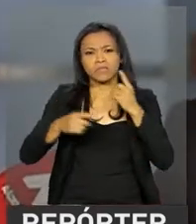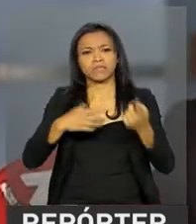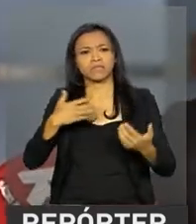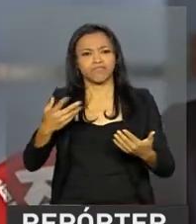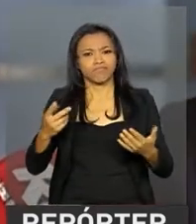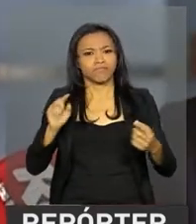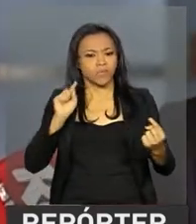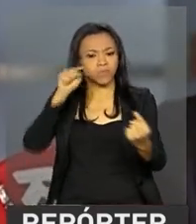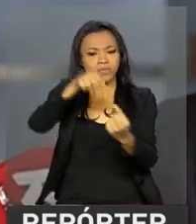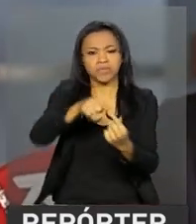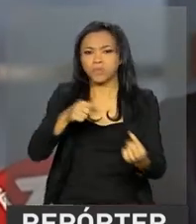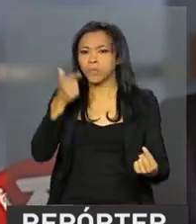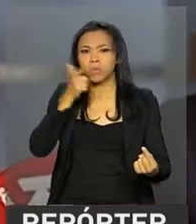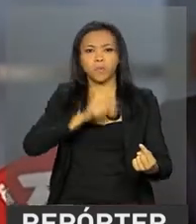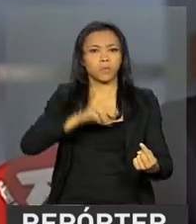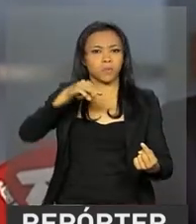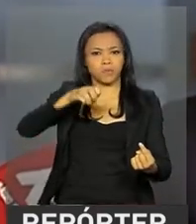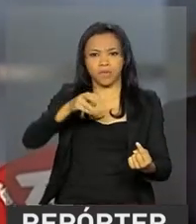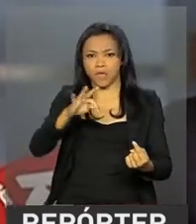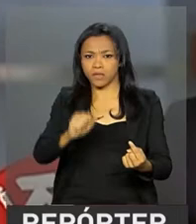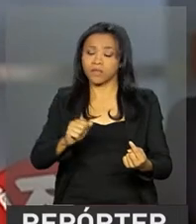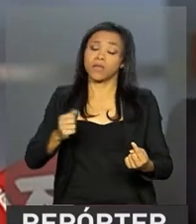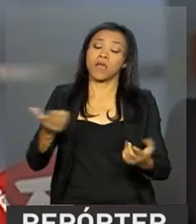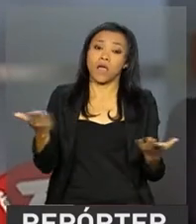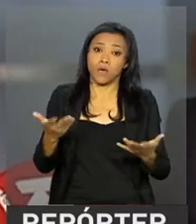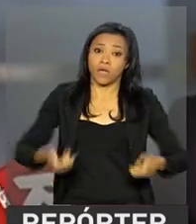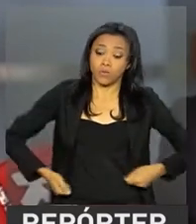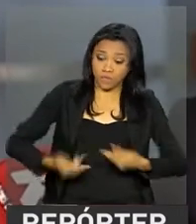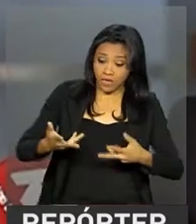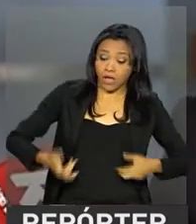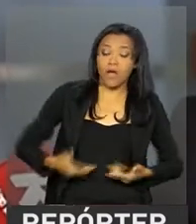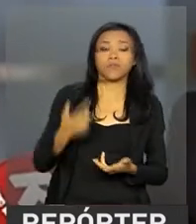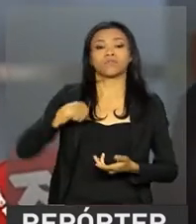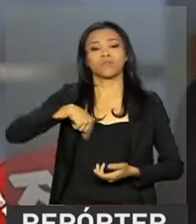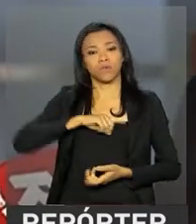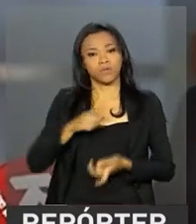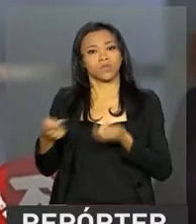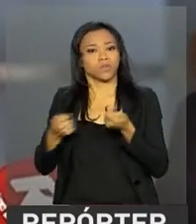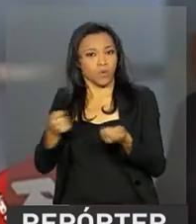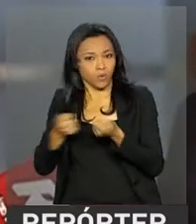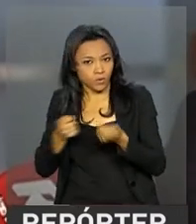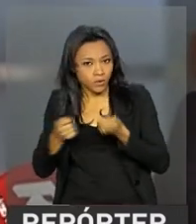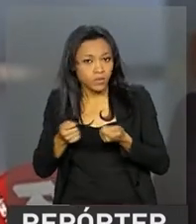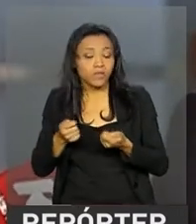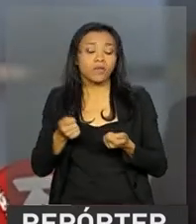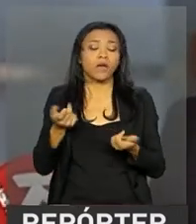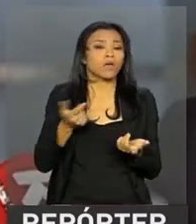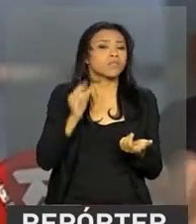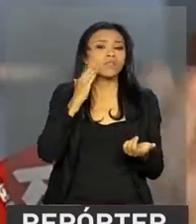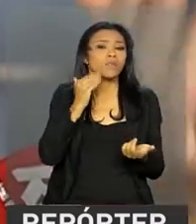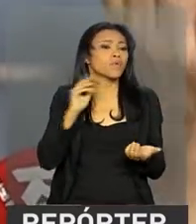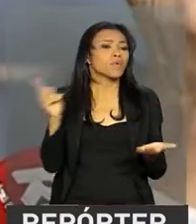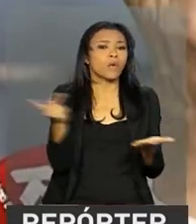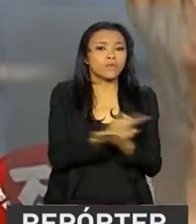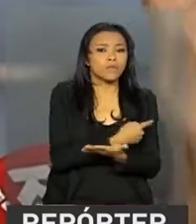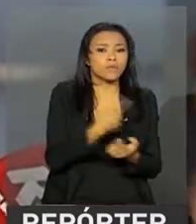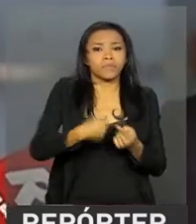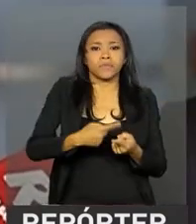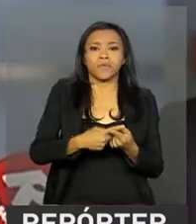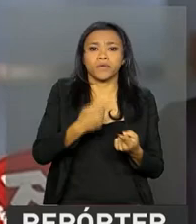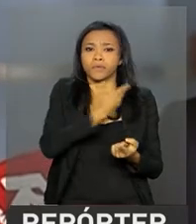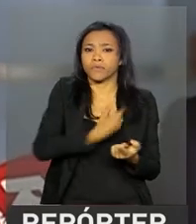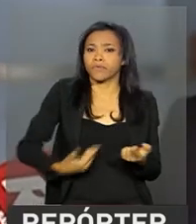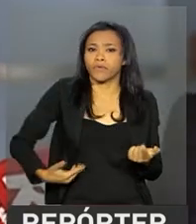da arrecadação, não a despesa. A despesa está sob controle. Não é. Então nós estamos analisando, primeiro, o que foi e, segundo, exatamente qual é a possibilidade